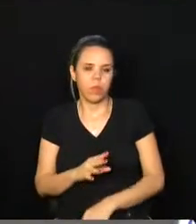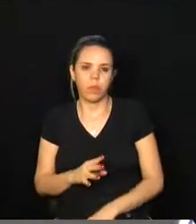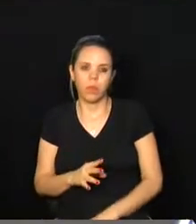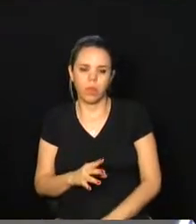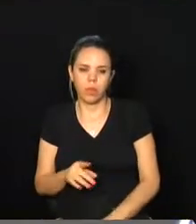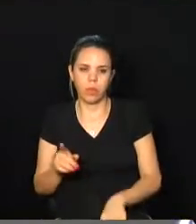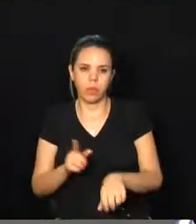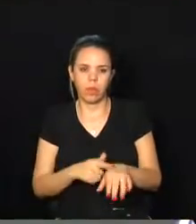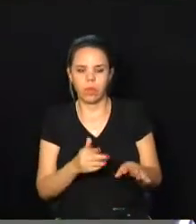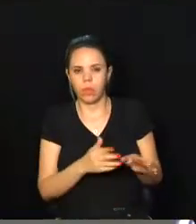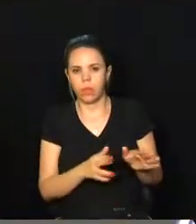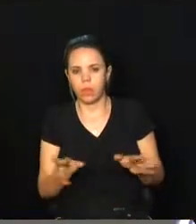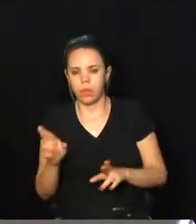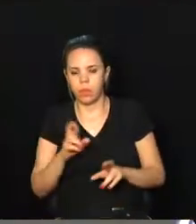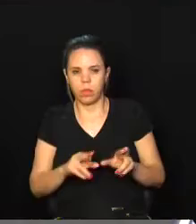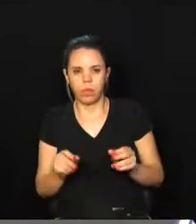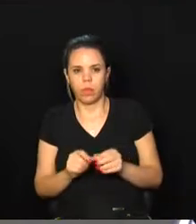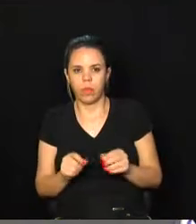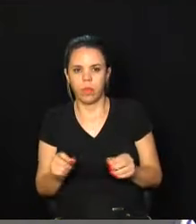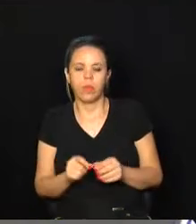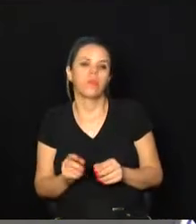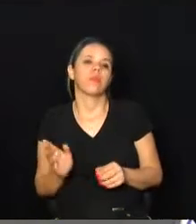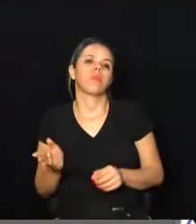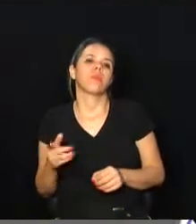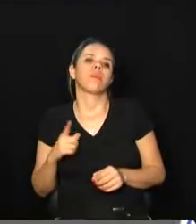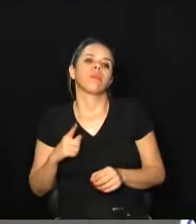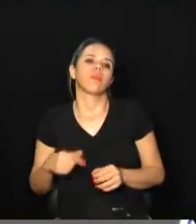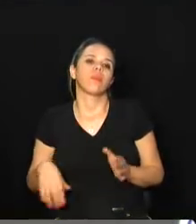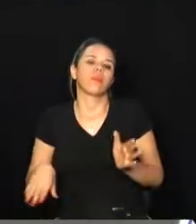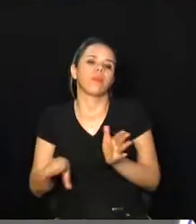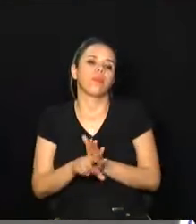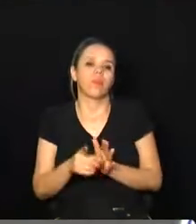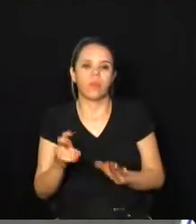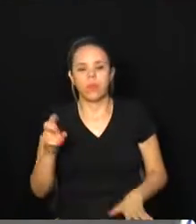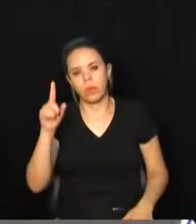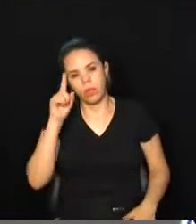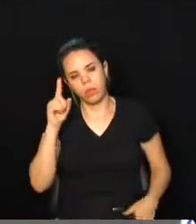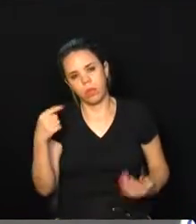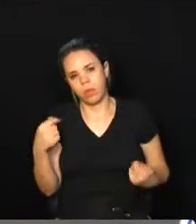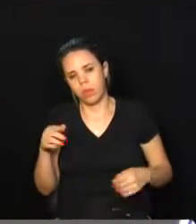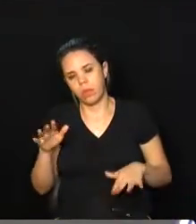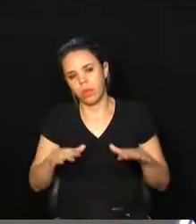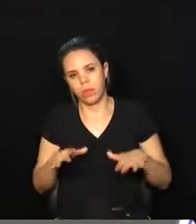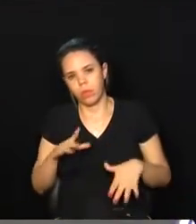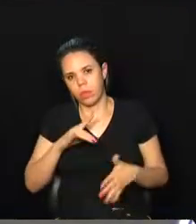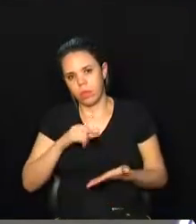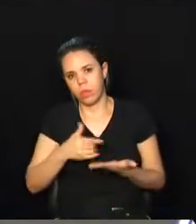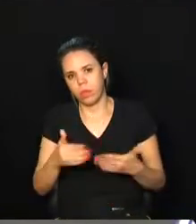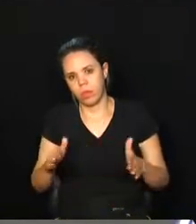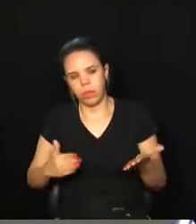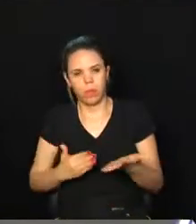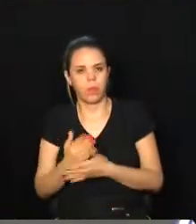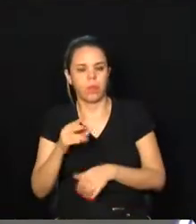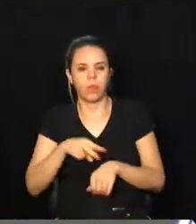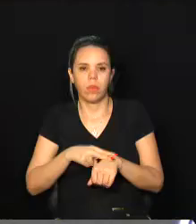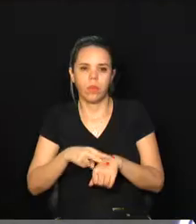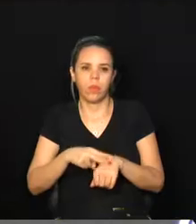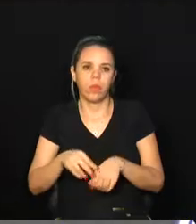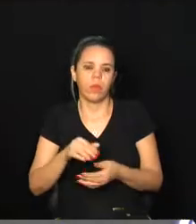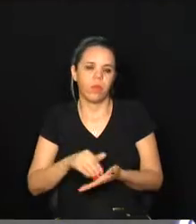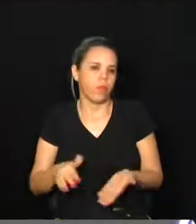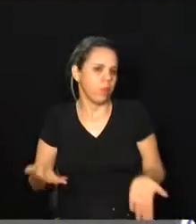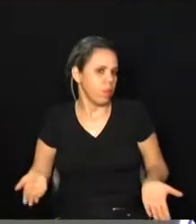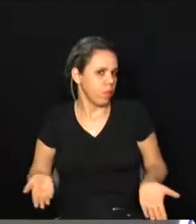tempo que ele faz essa pré-análise, já está vindo lá os 15 dias que precisa, às vezes, para ter o licenciamento do Verde, da Secretaria do Verde e